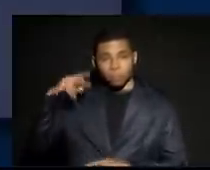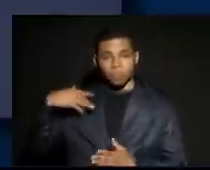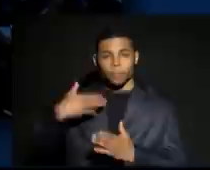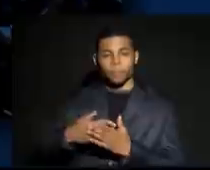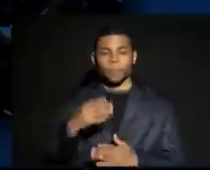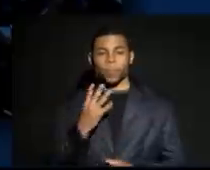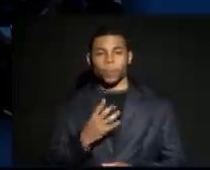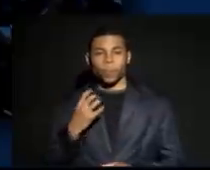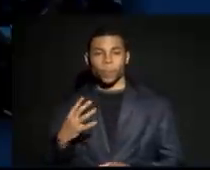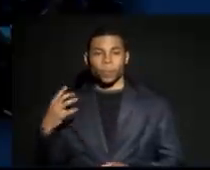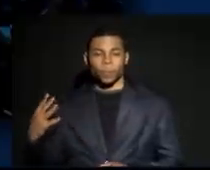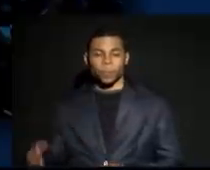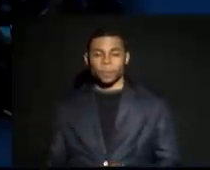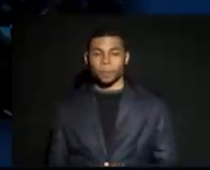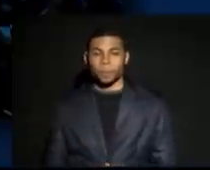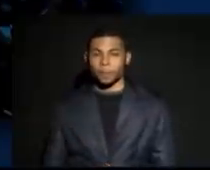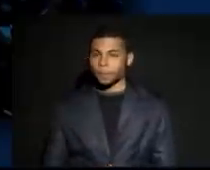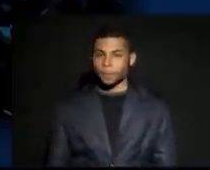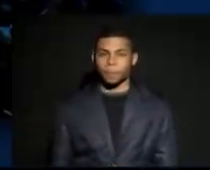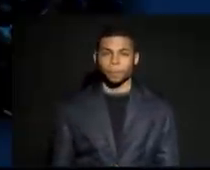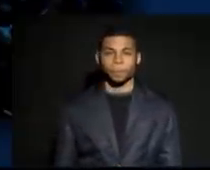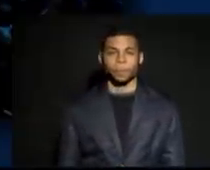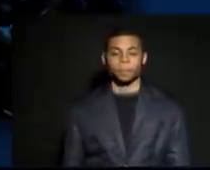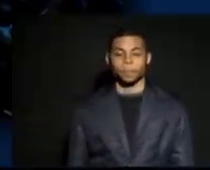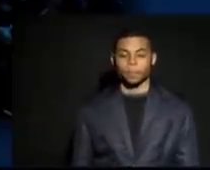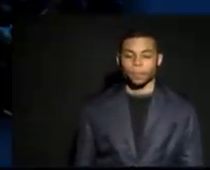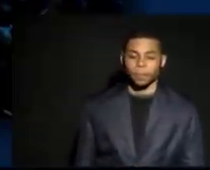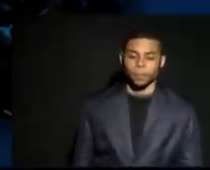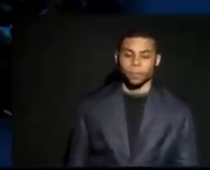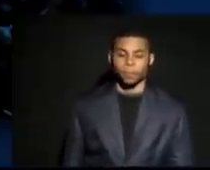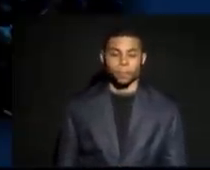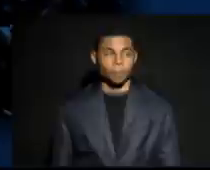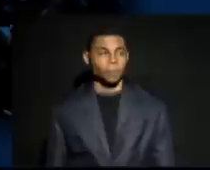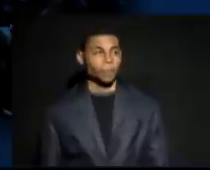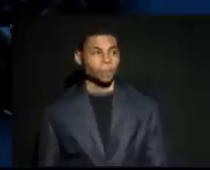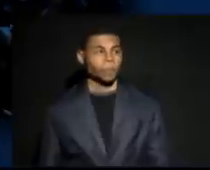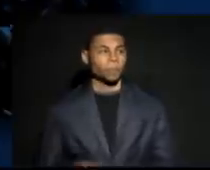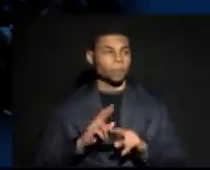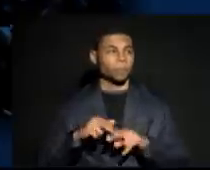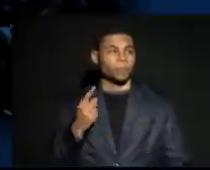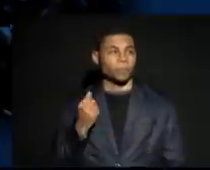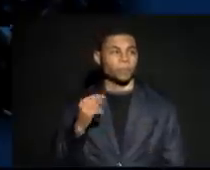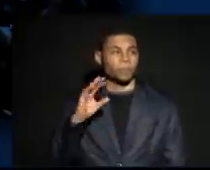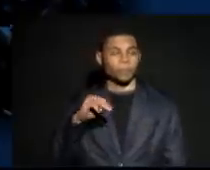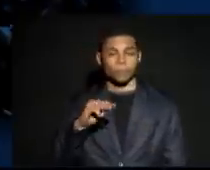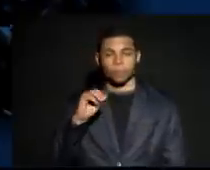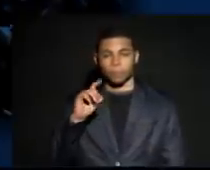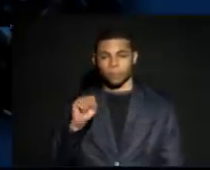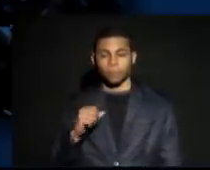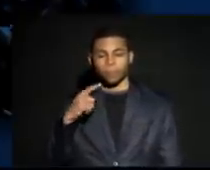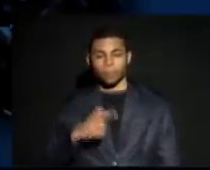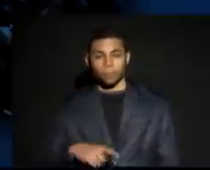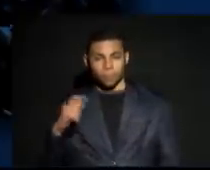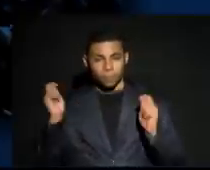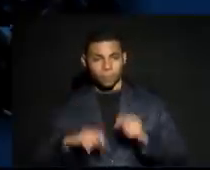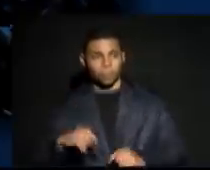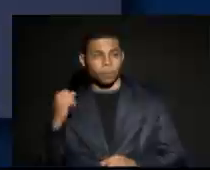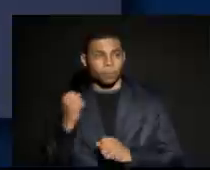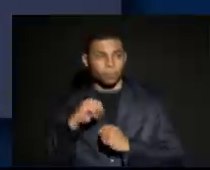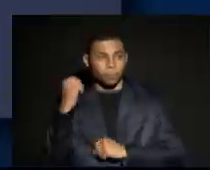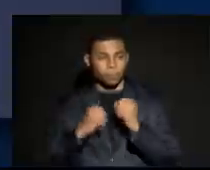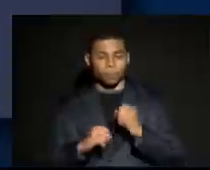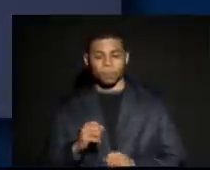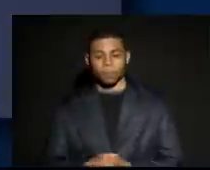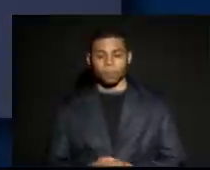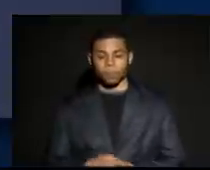141414 recentemente muito pela mudança de preço relativo de commodities e um pouquinho de pedra de capacidade